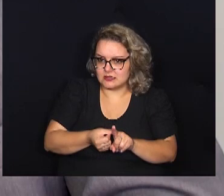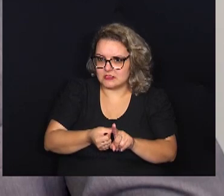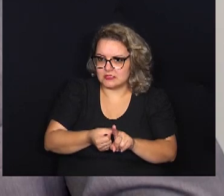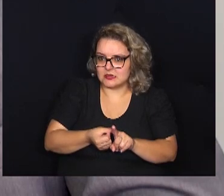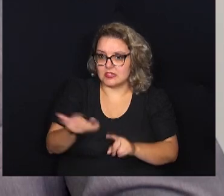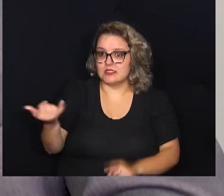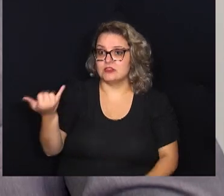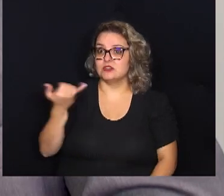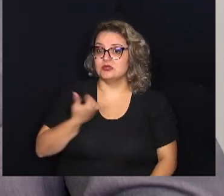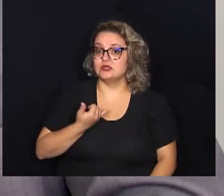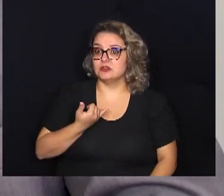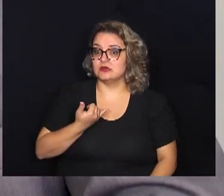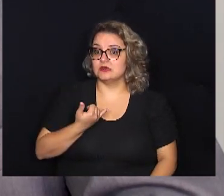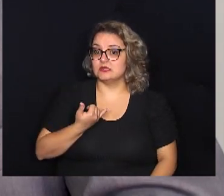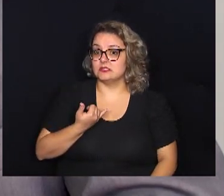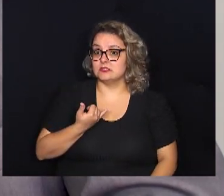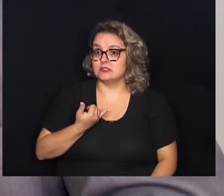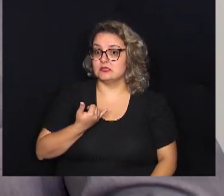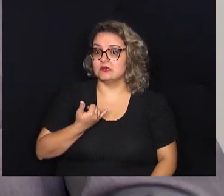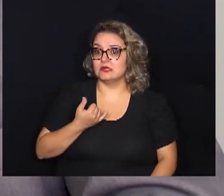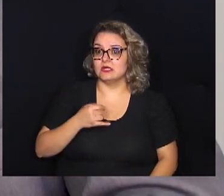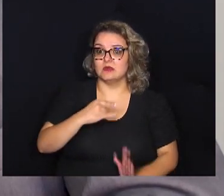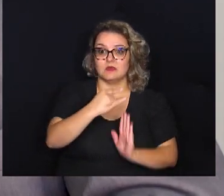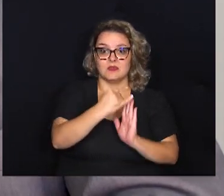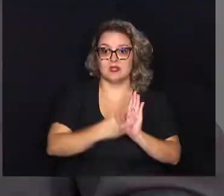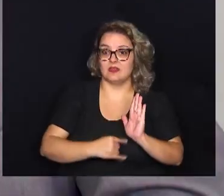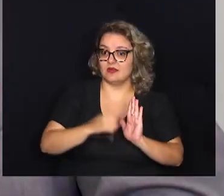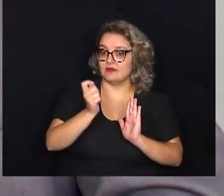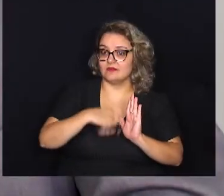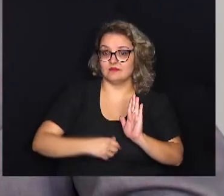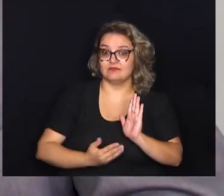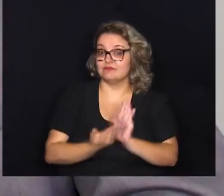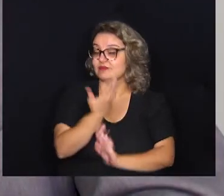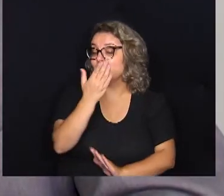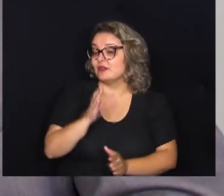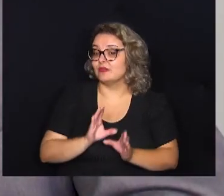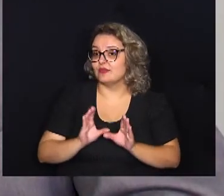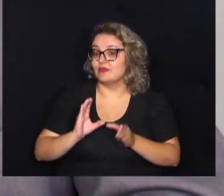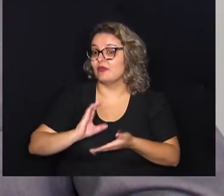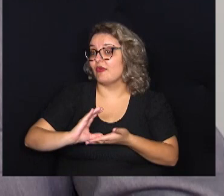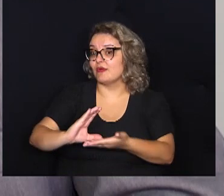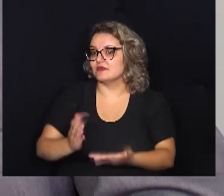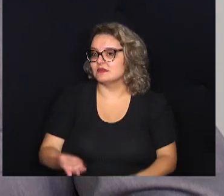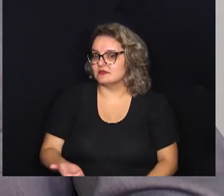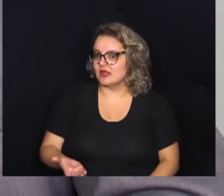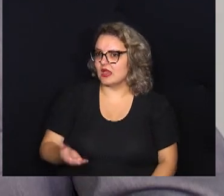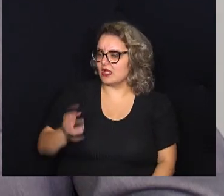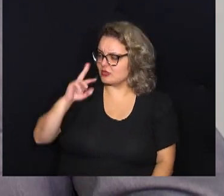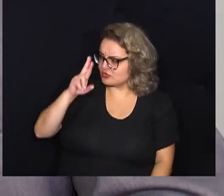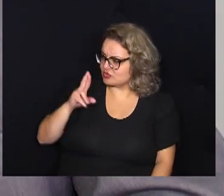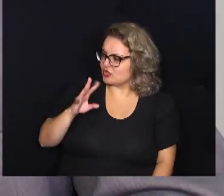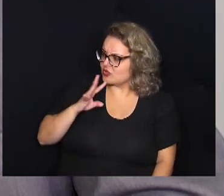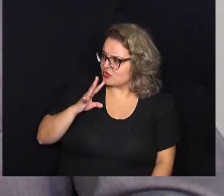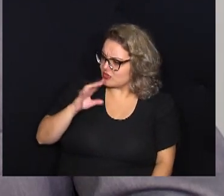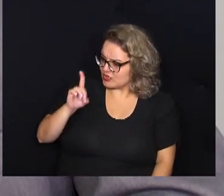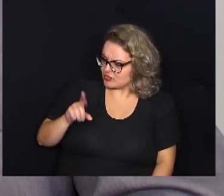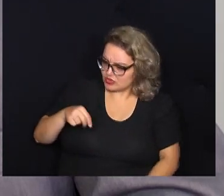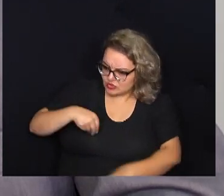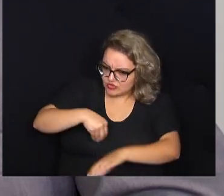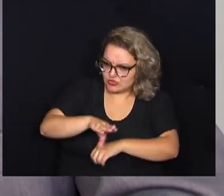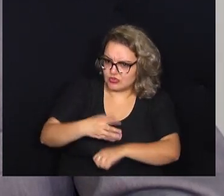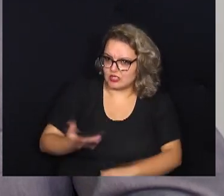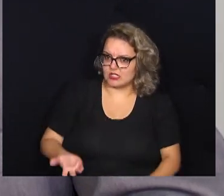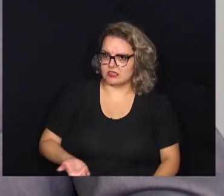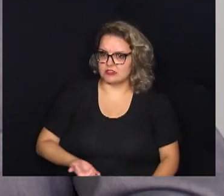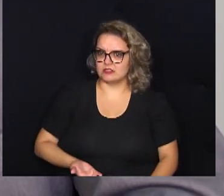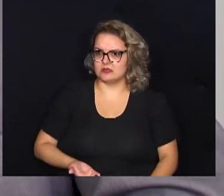que a minha ficha não tinha passado pelo conselho. Mas se o senhor conhecer um diretor que possa fazer a indicação,